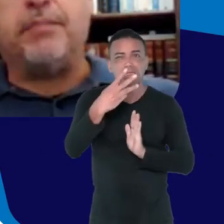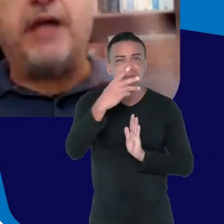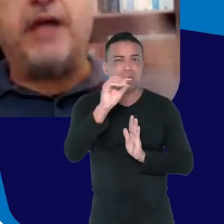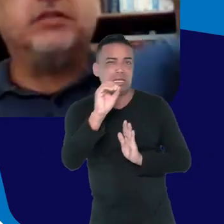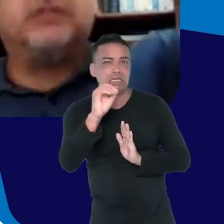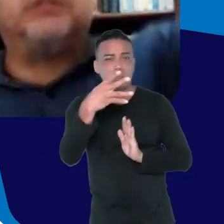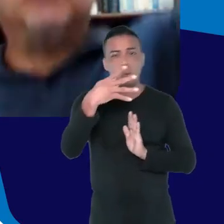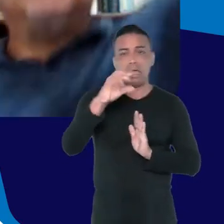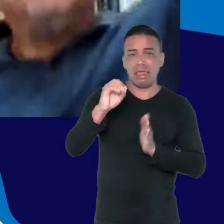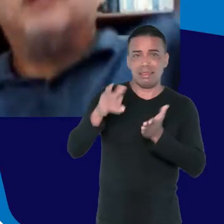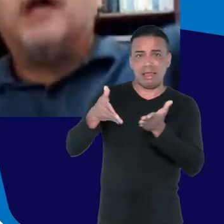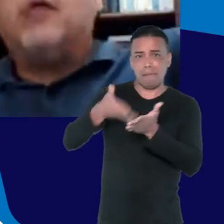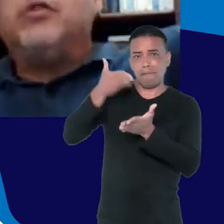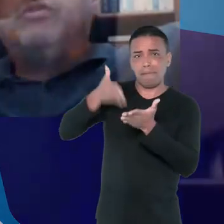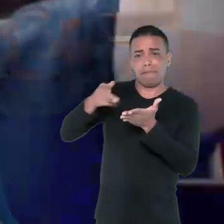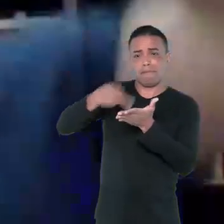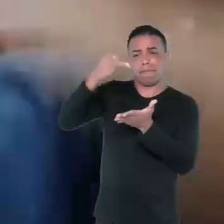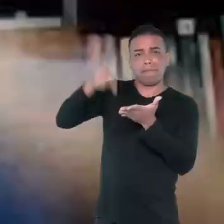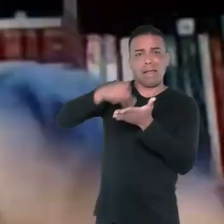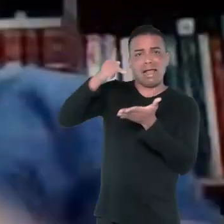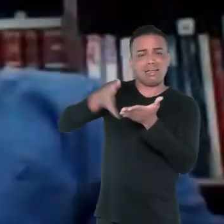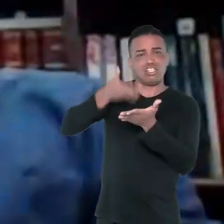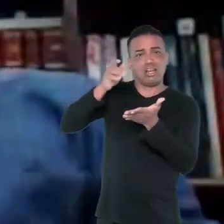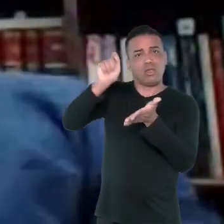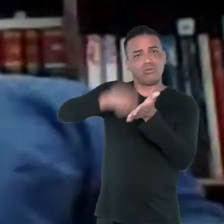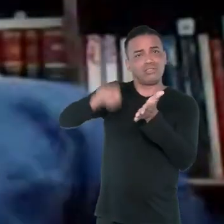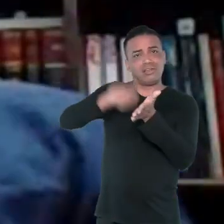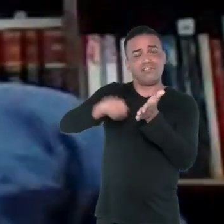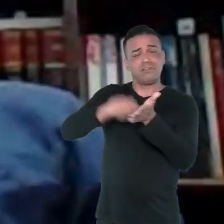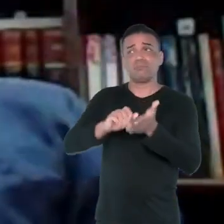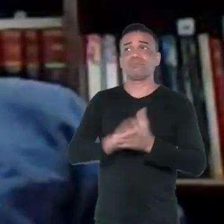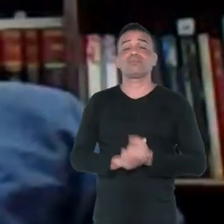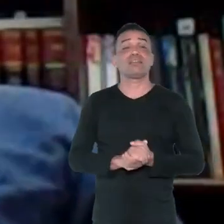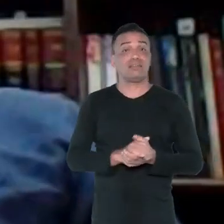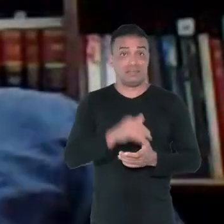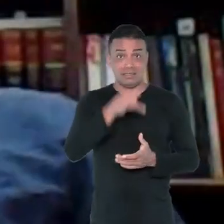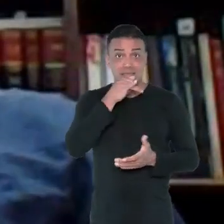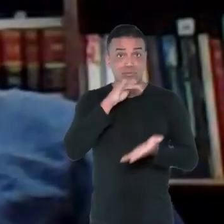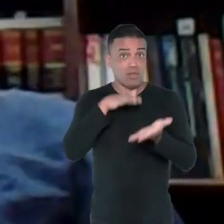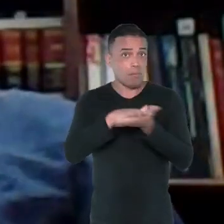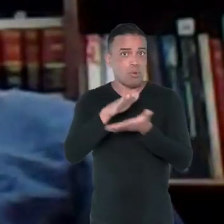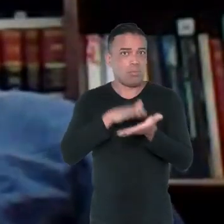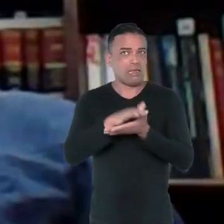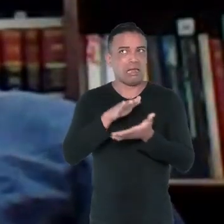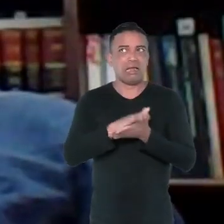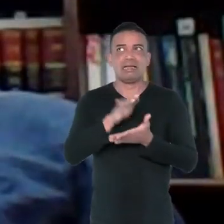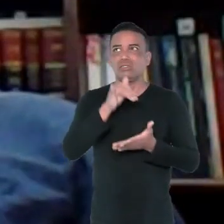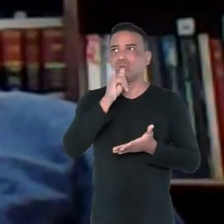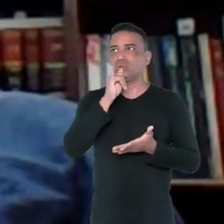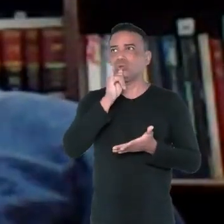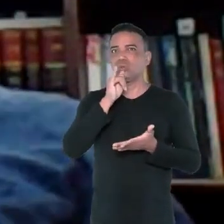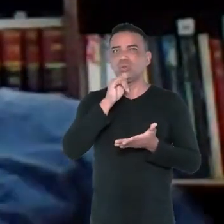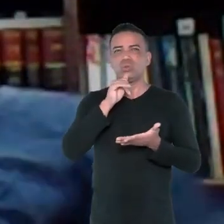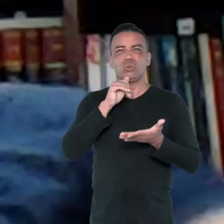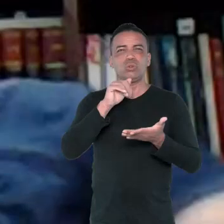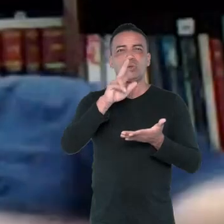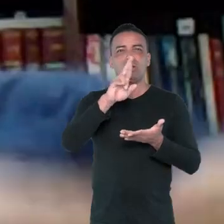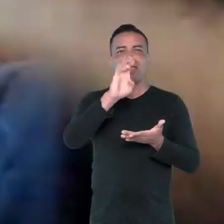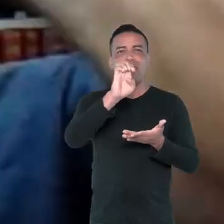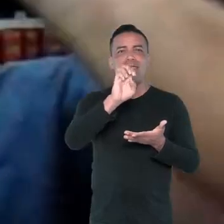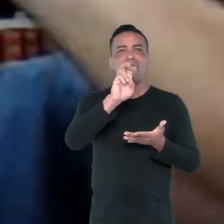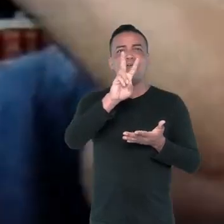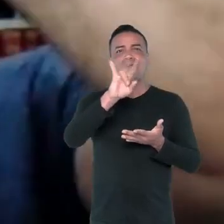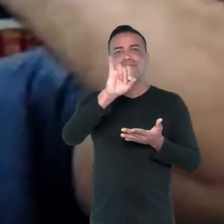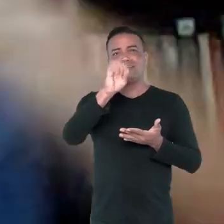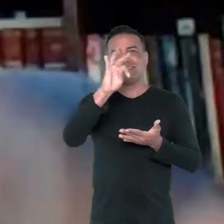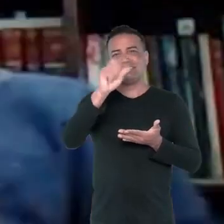40 páginas, aonde eu, inclusive, se eu não me engano, ele foi até publicado em uma revista há